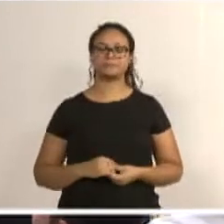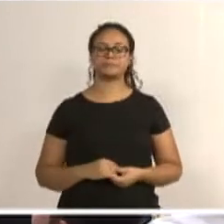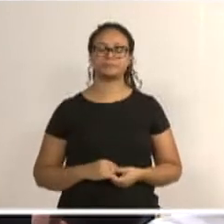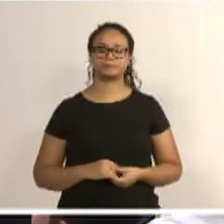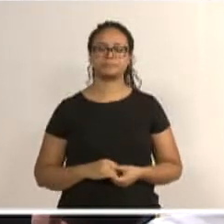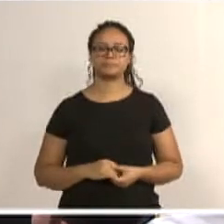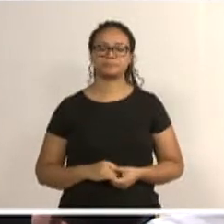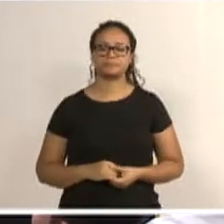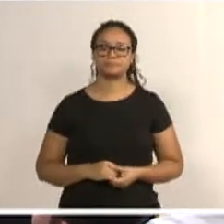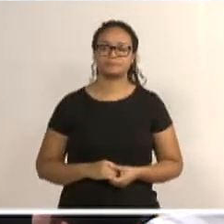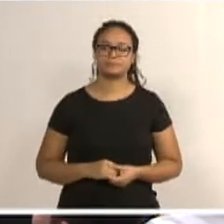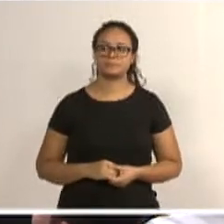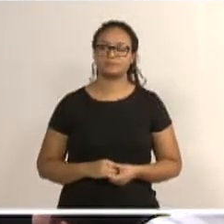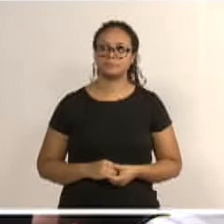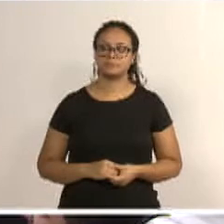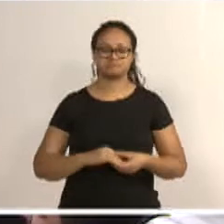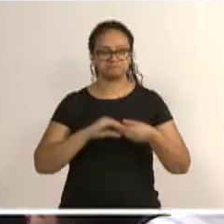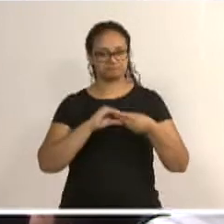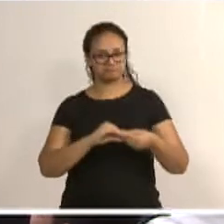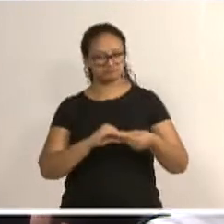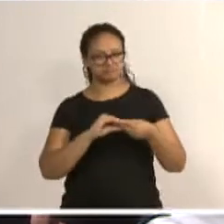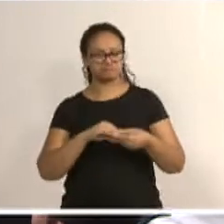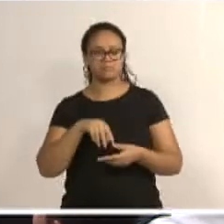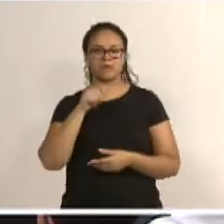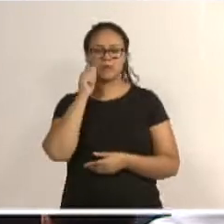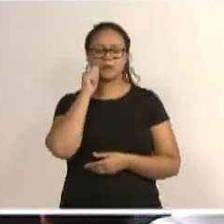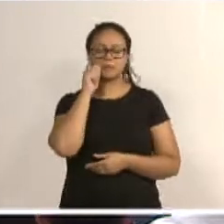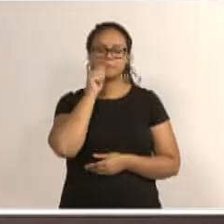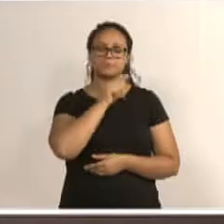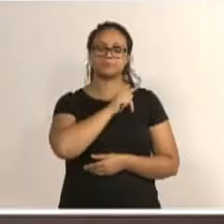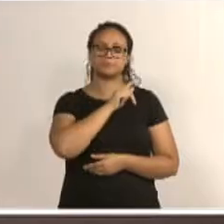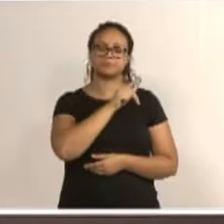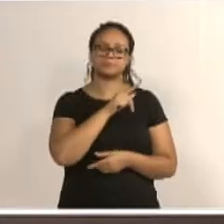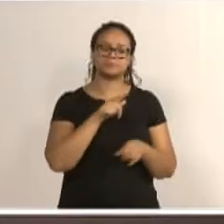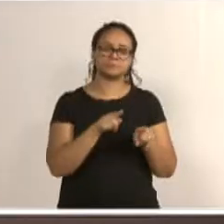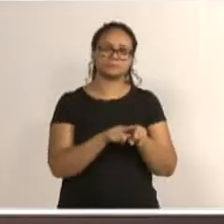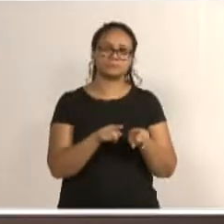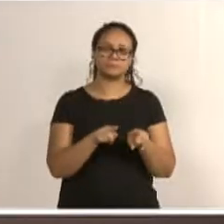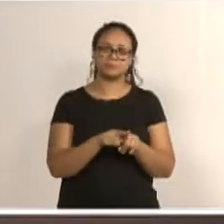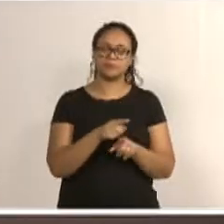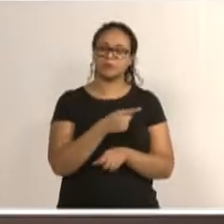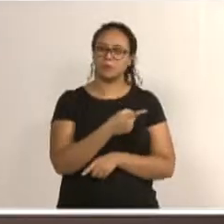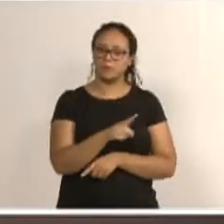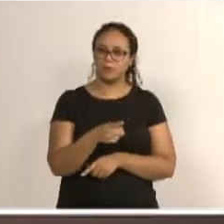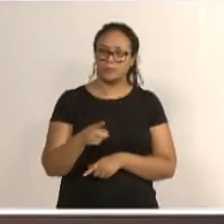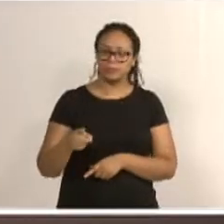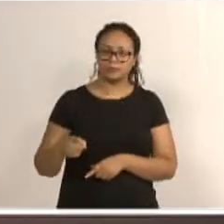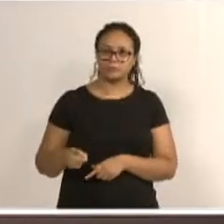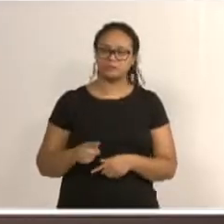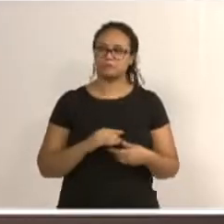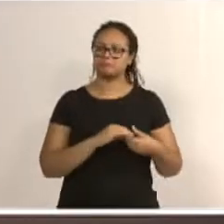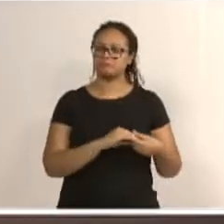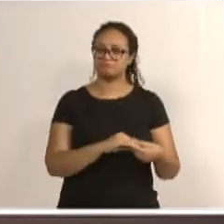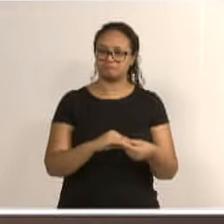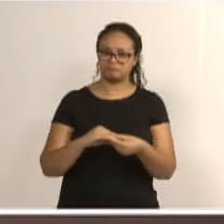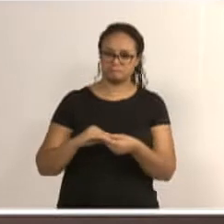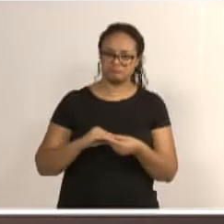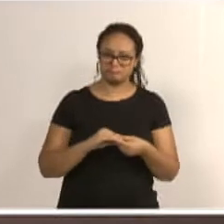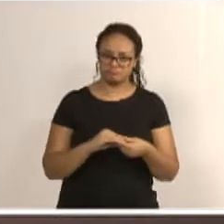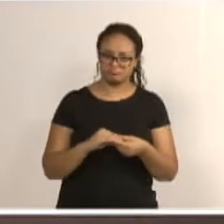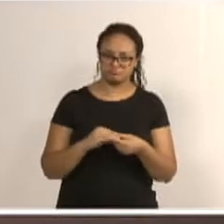Cumprimentando o vereador Almir, presidente da comissão, e os demais, aceito a cumprimentação igual.